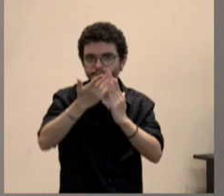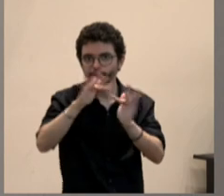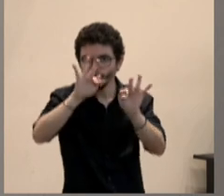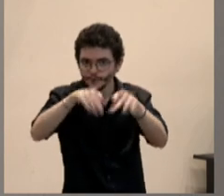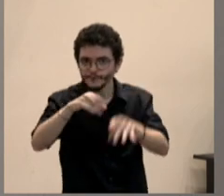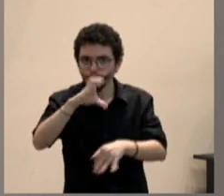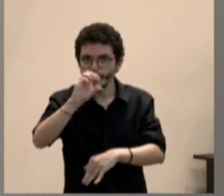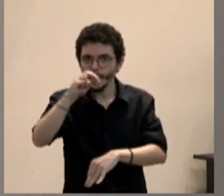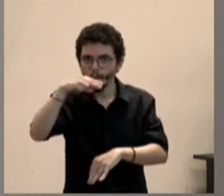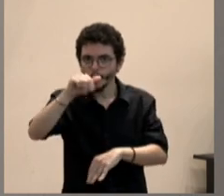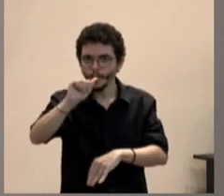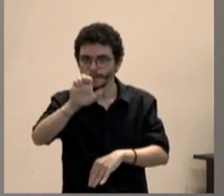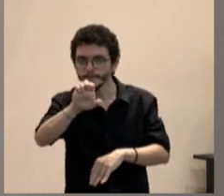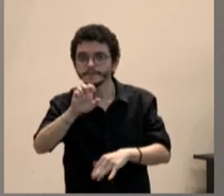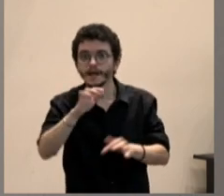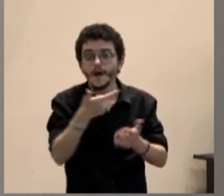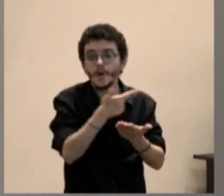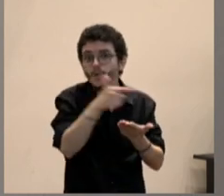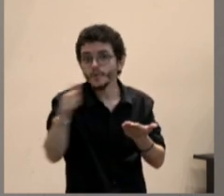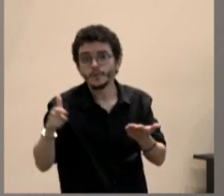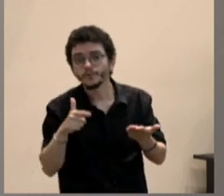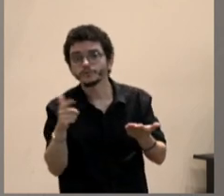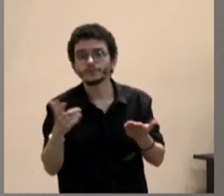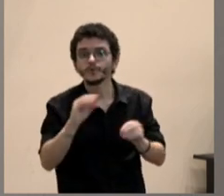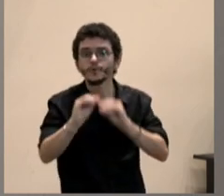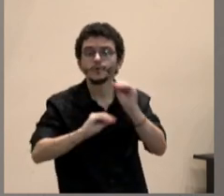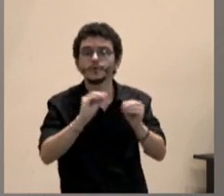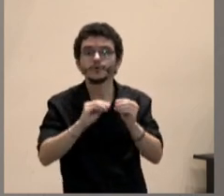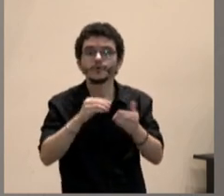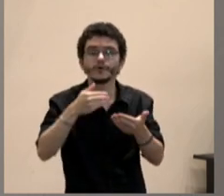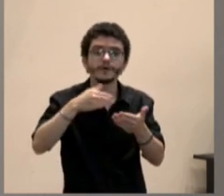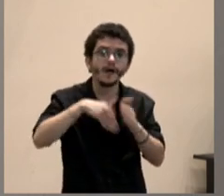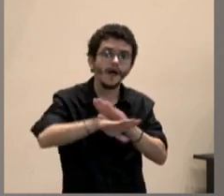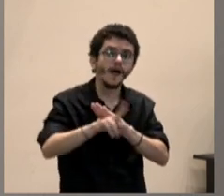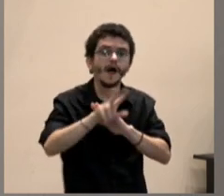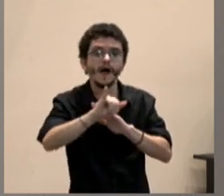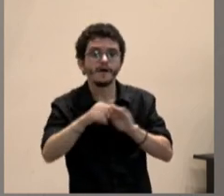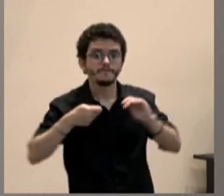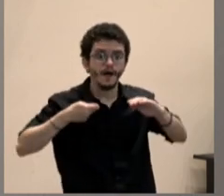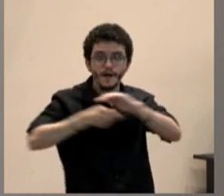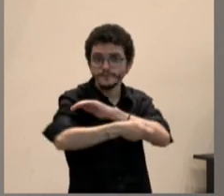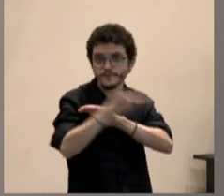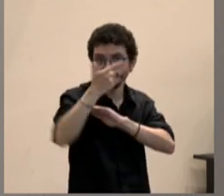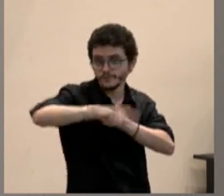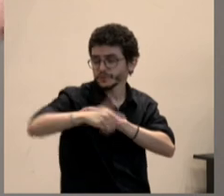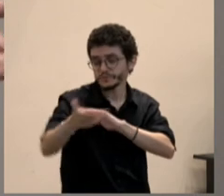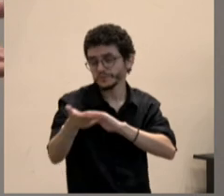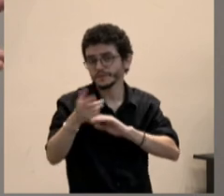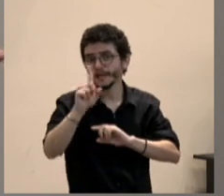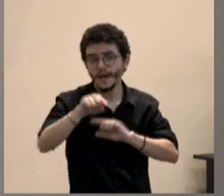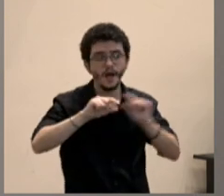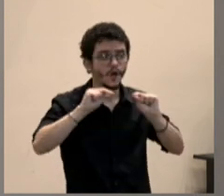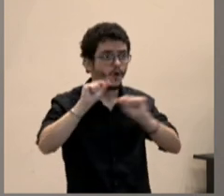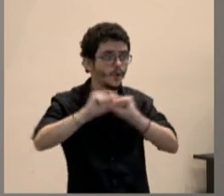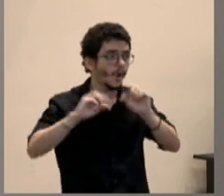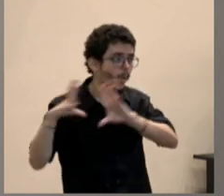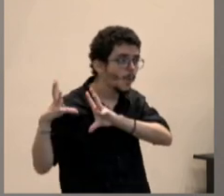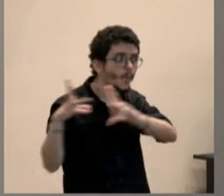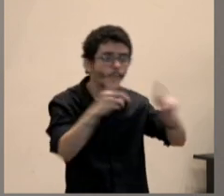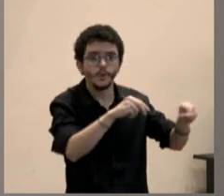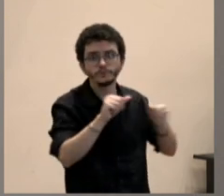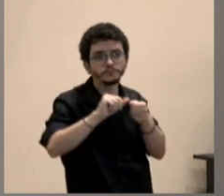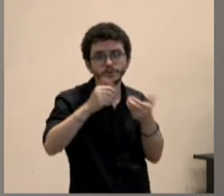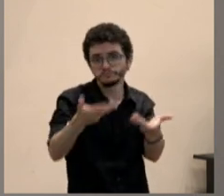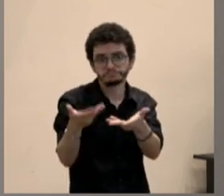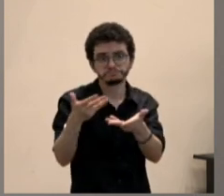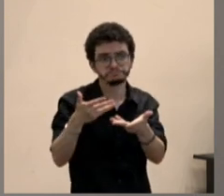e o restante a gente vai refinanciar e prorrogar o prazo. É o que todo mundo faz quando tem necessidades,